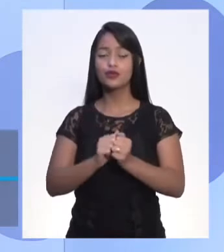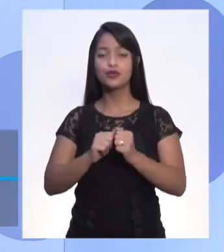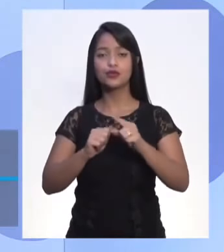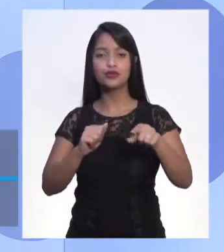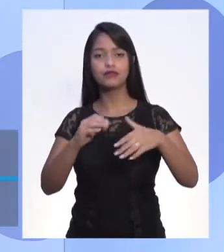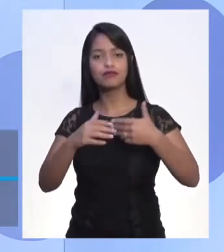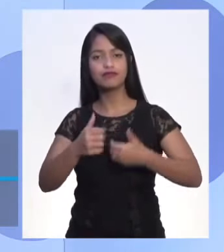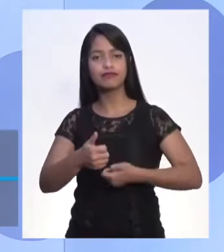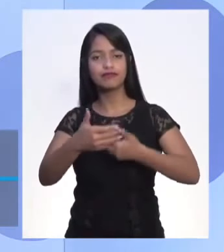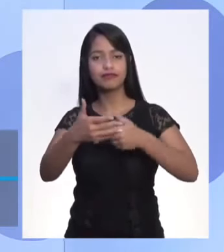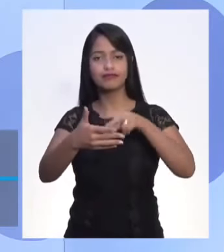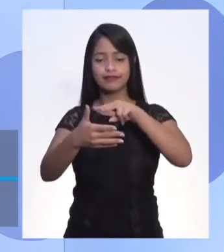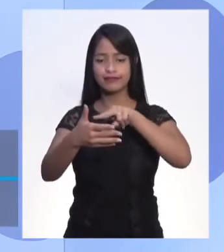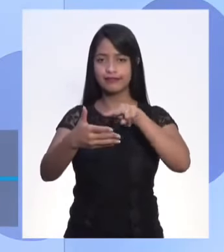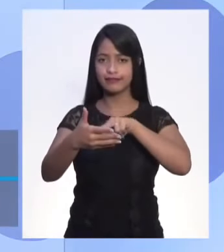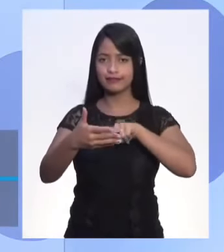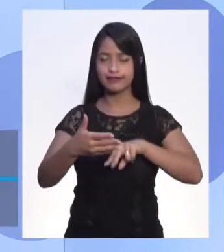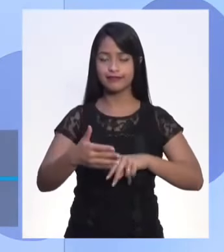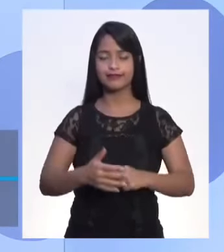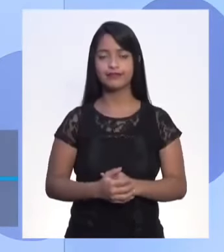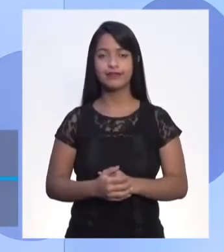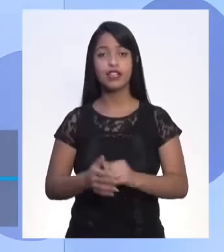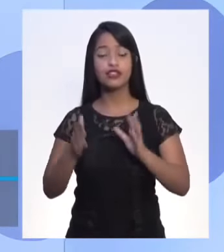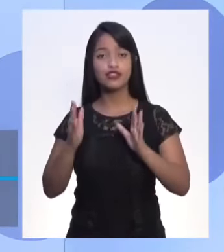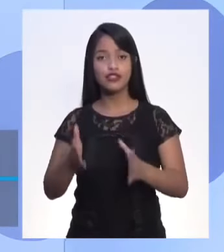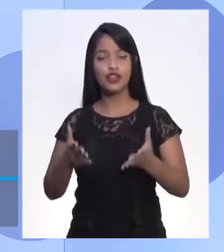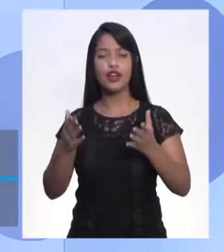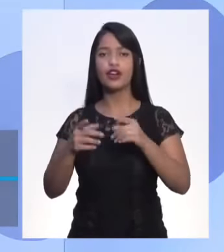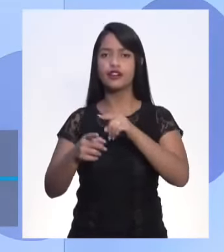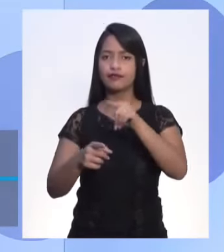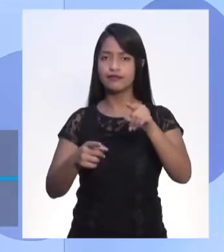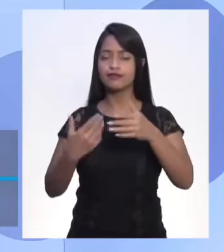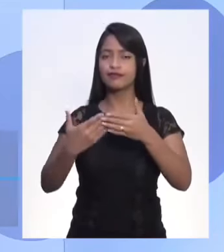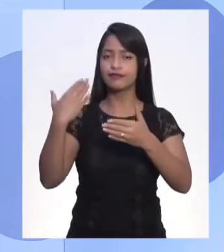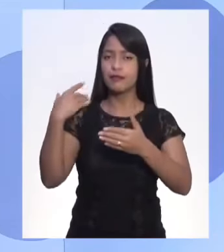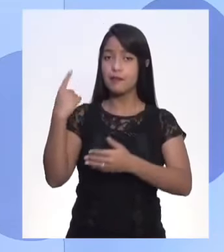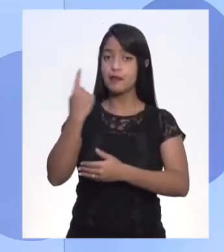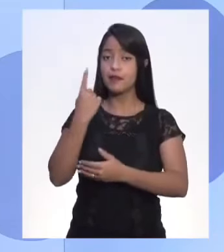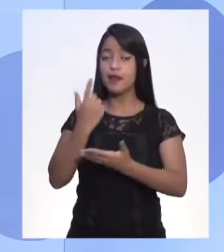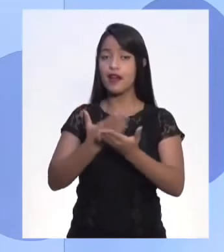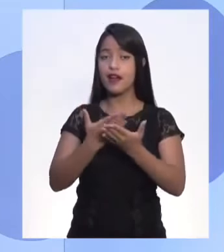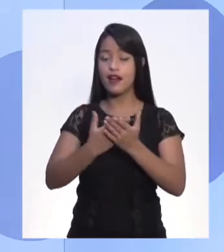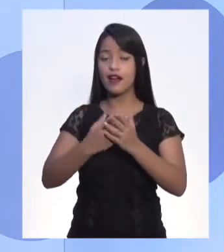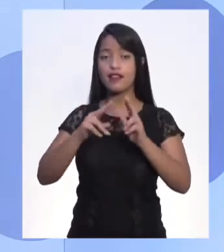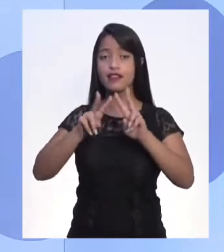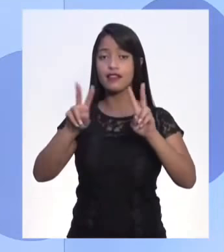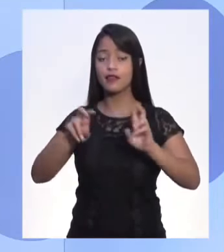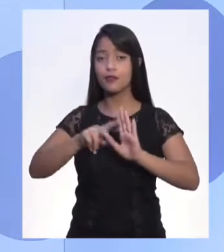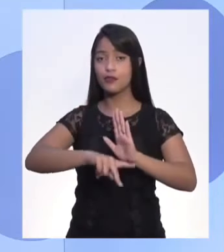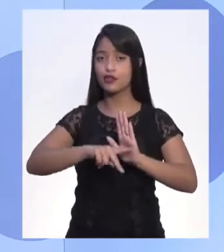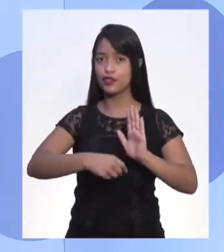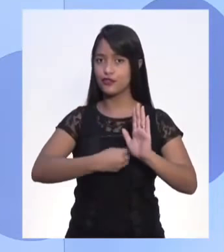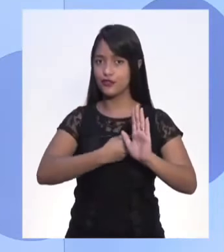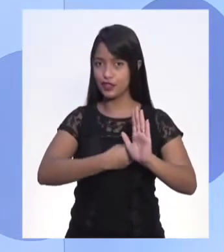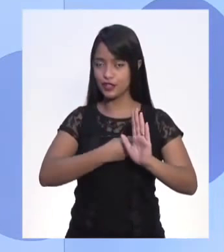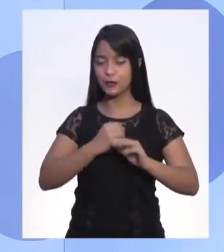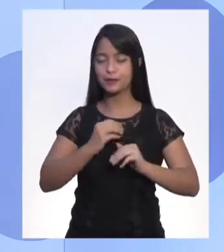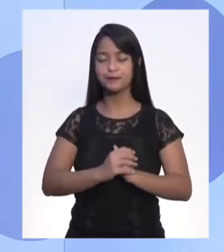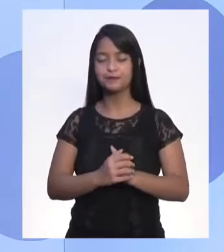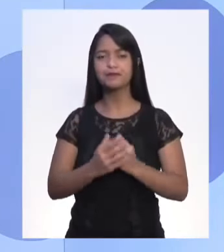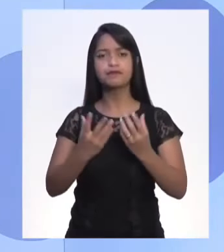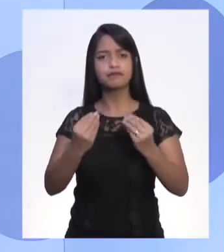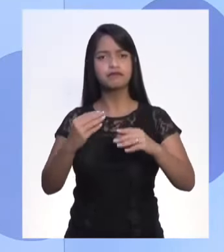no chat e colocar muitos aqui já tiveram aula né Que projeto de vida comprou história Sarah mas muitos aqui já dando bom dia